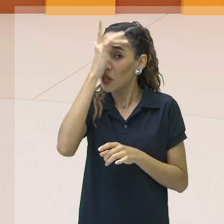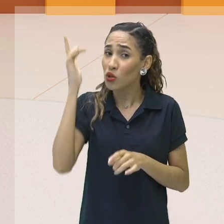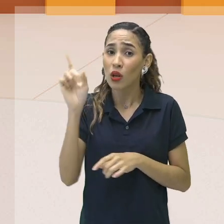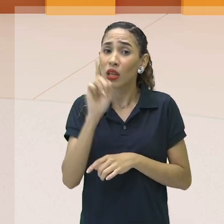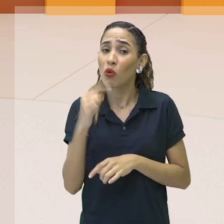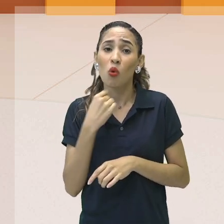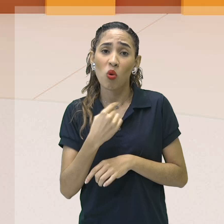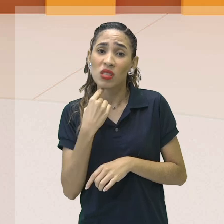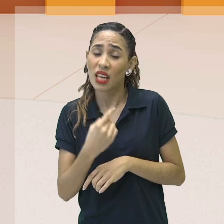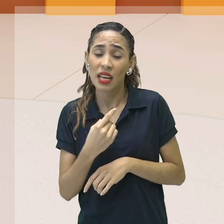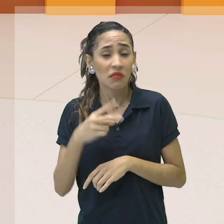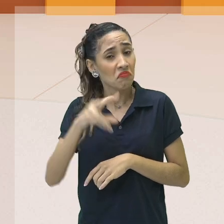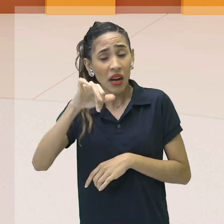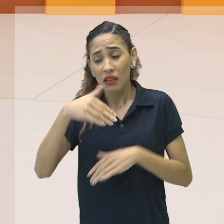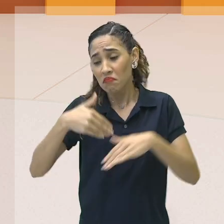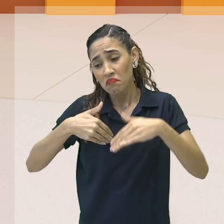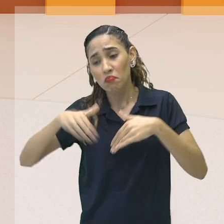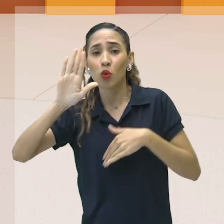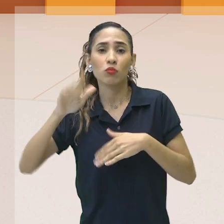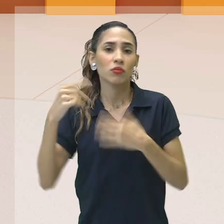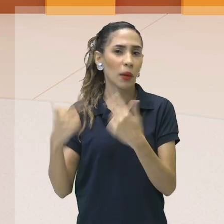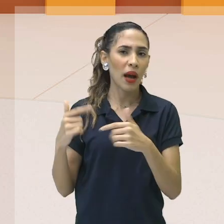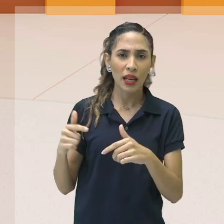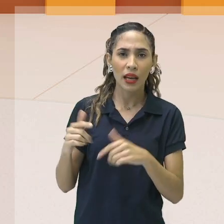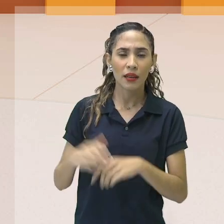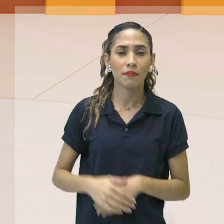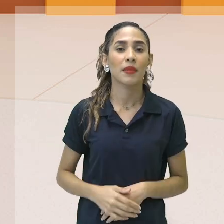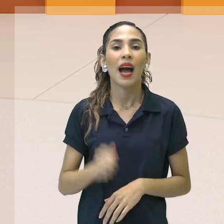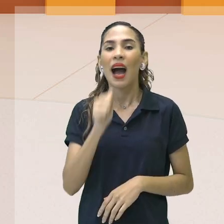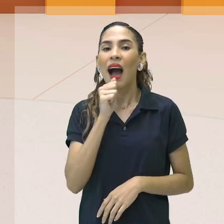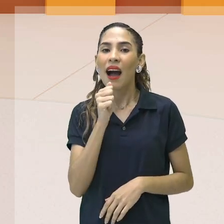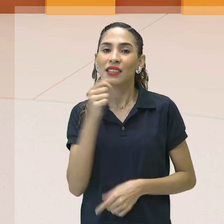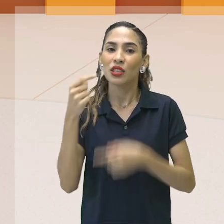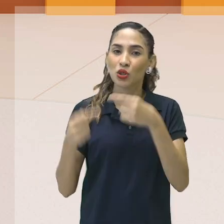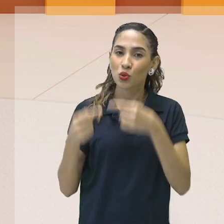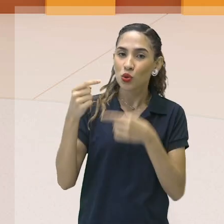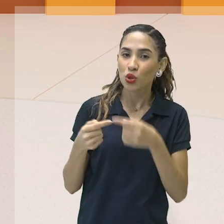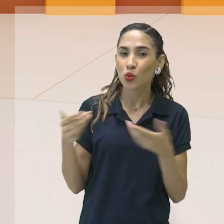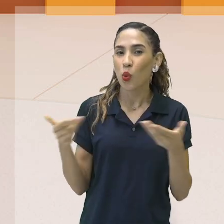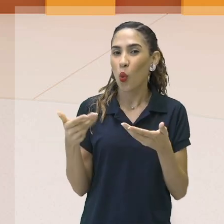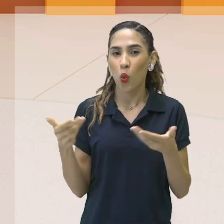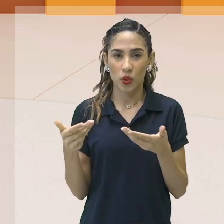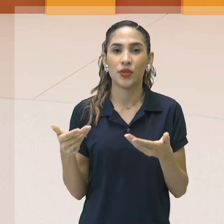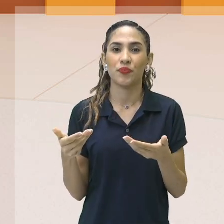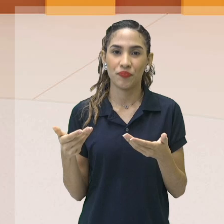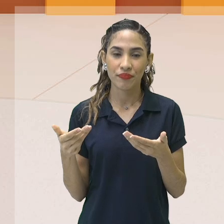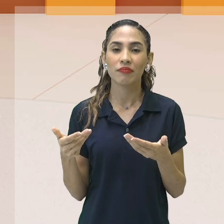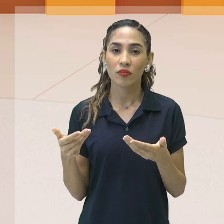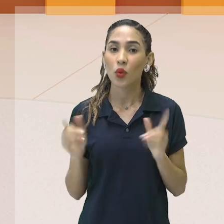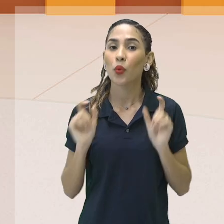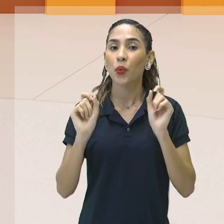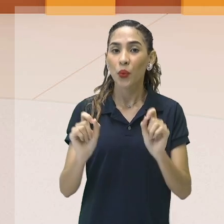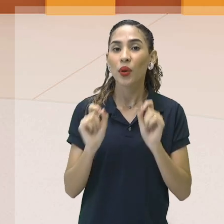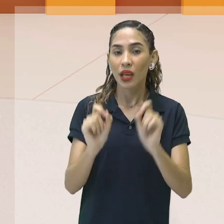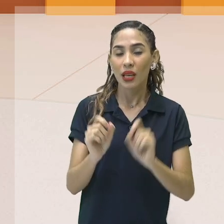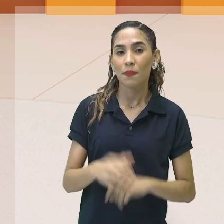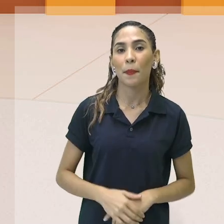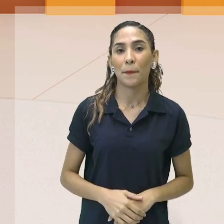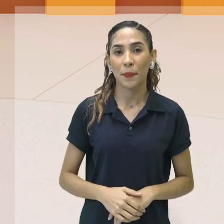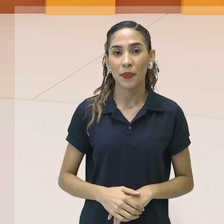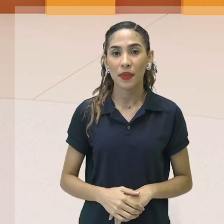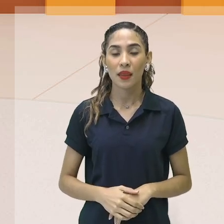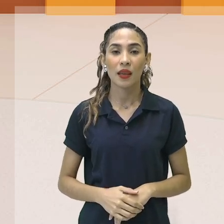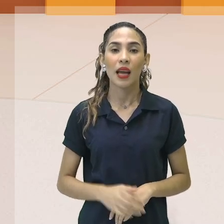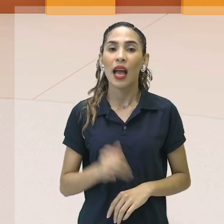jeito, vai trabalhar de qualquer forma. Tem se discutido muito hoje em dia, né, nos tempos atuais, na sociedade, a questão da